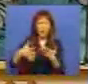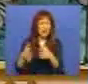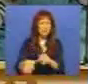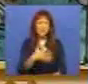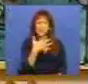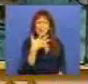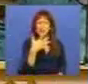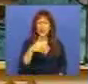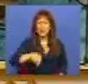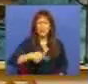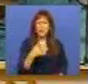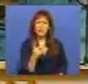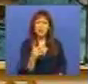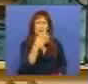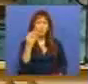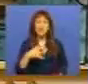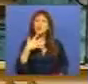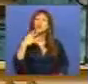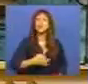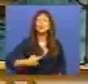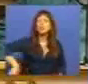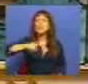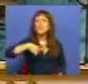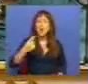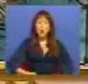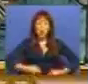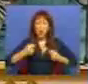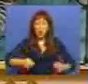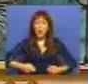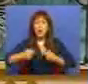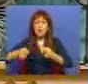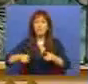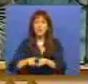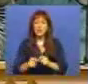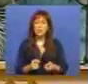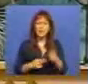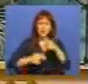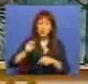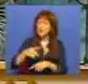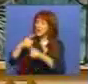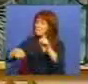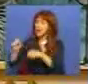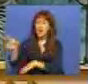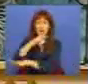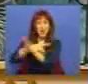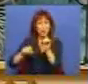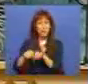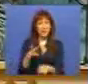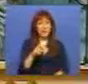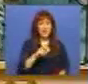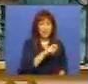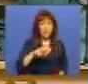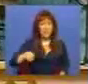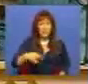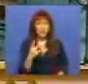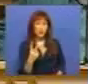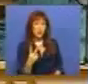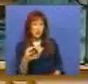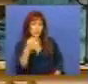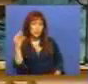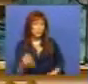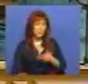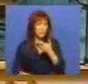de 5,6% do total dos investimentos em construção, enquanto a média europeia é de